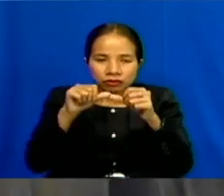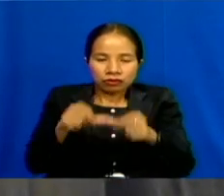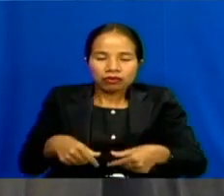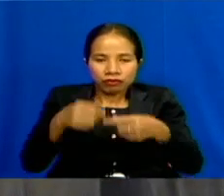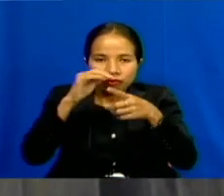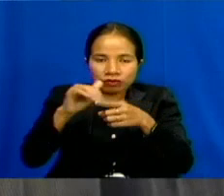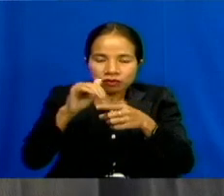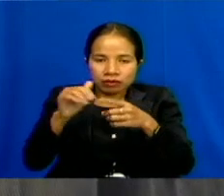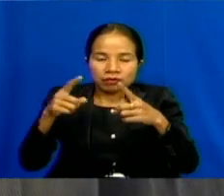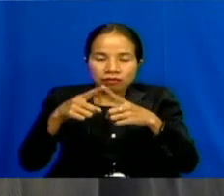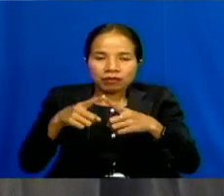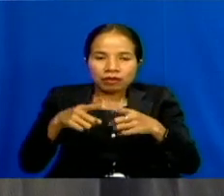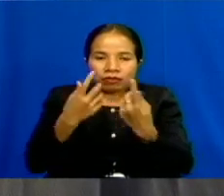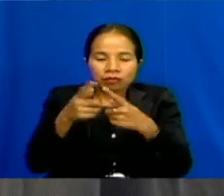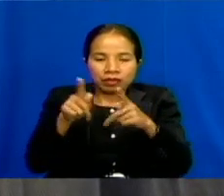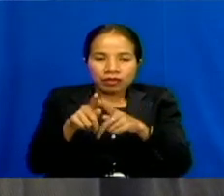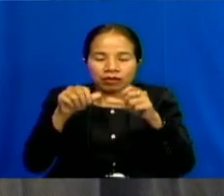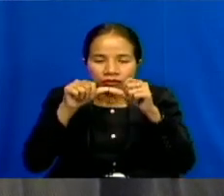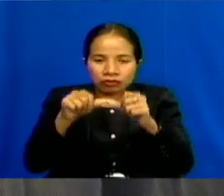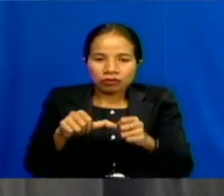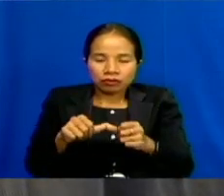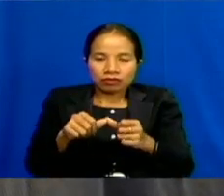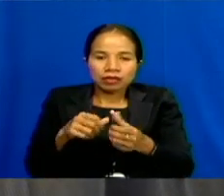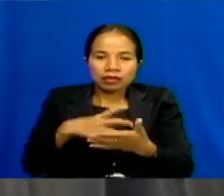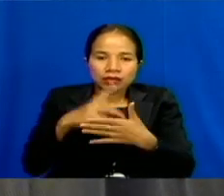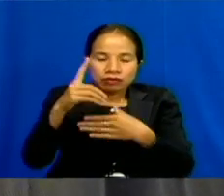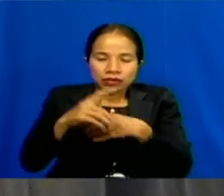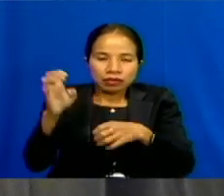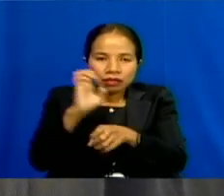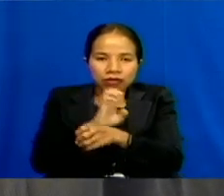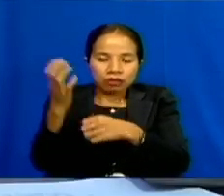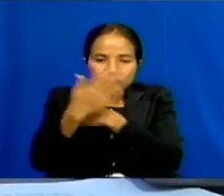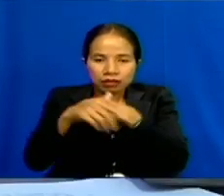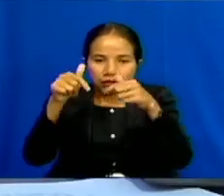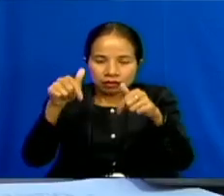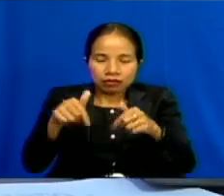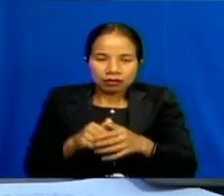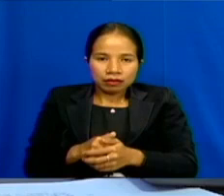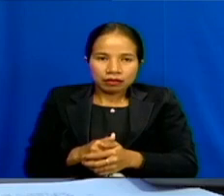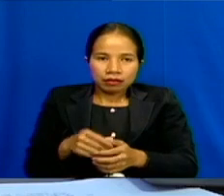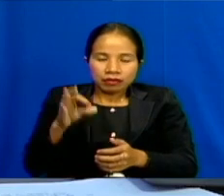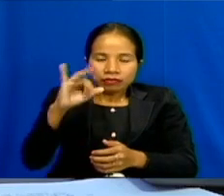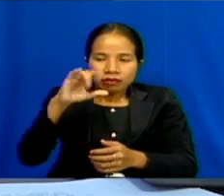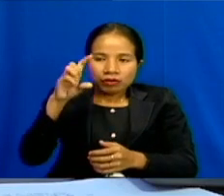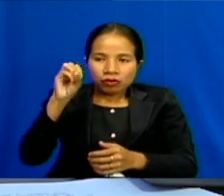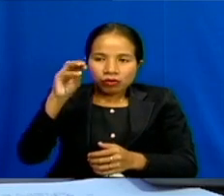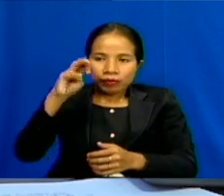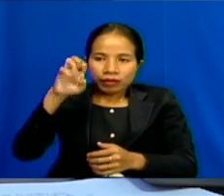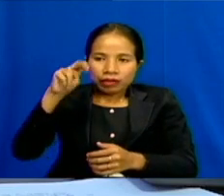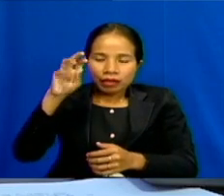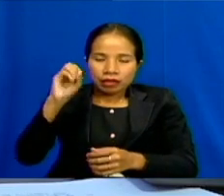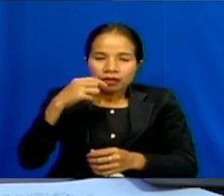formação, mas empresário Sirané pode contribuir para desenvolvimento economia e Railara. Filomeno Marcelino Belo